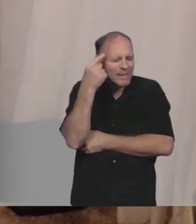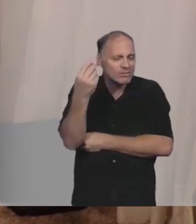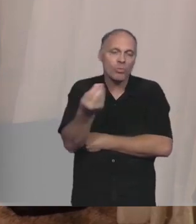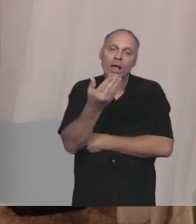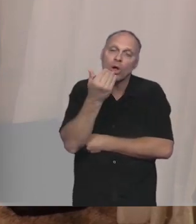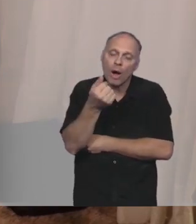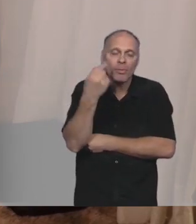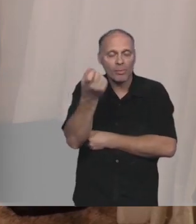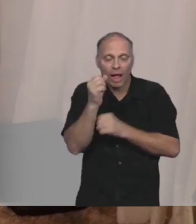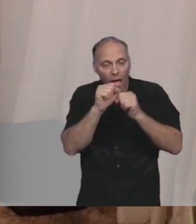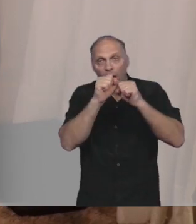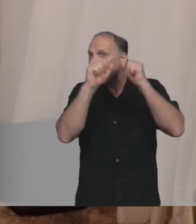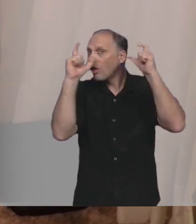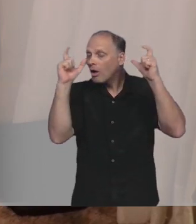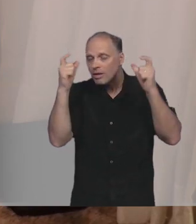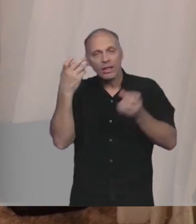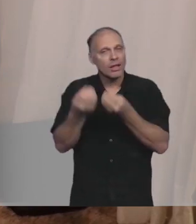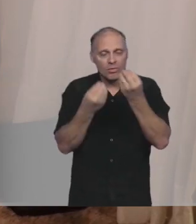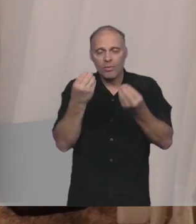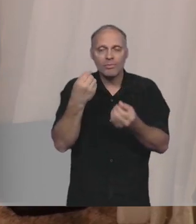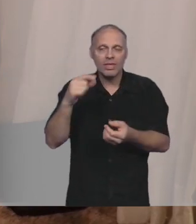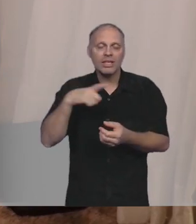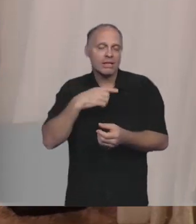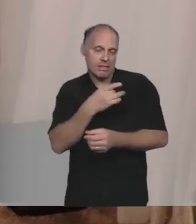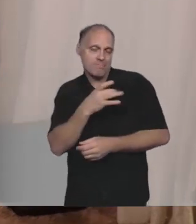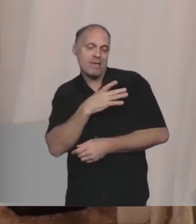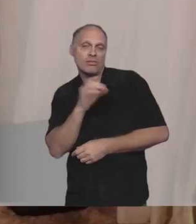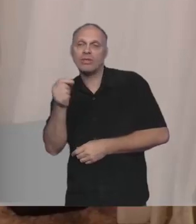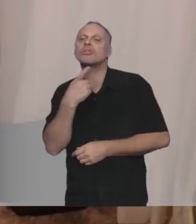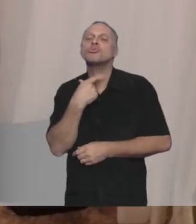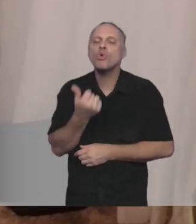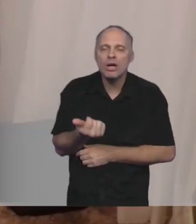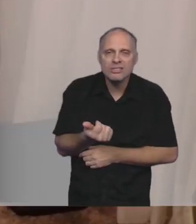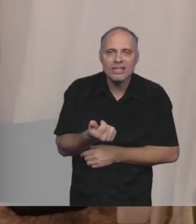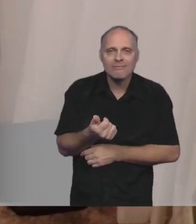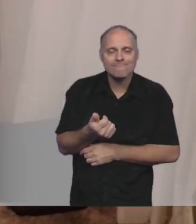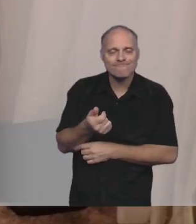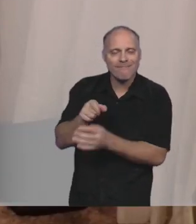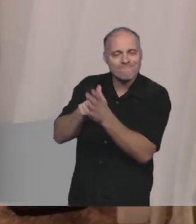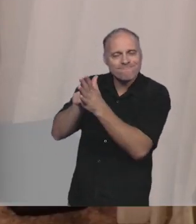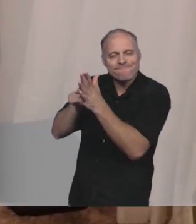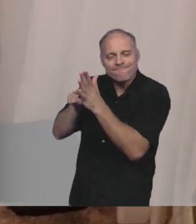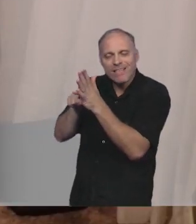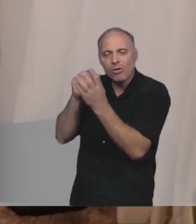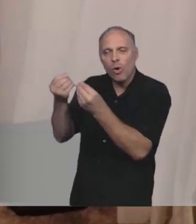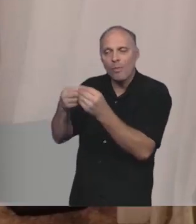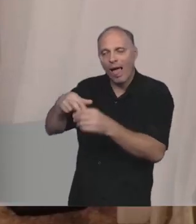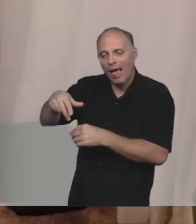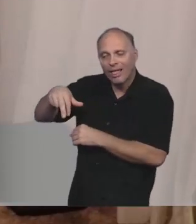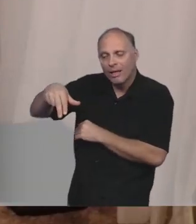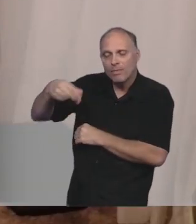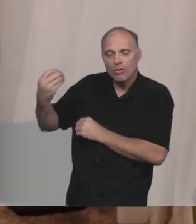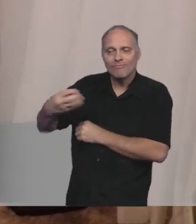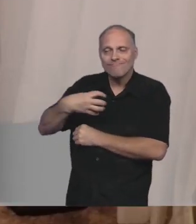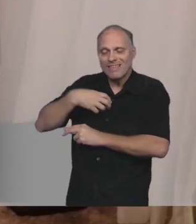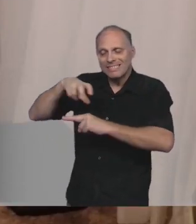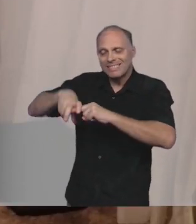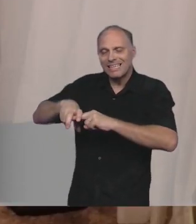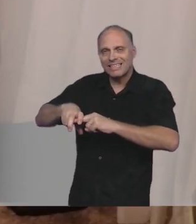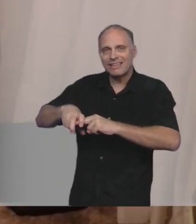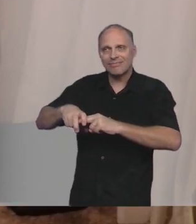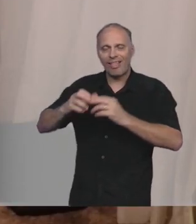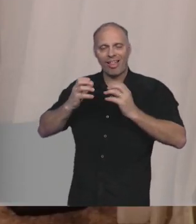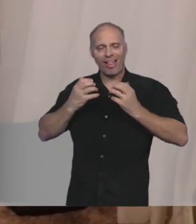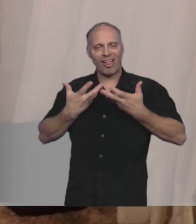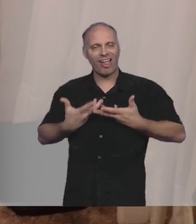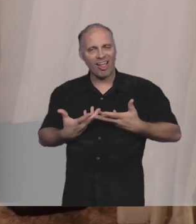ela gosta, como é que ela anda, como é que ela se senta, ela cansa fácil, ela